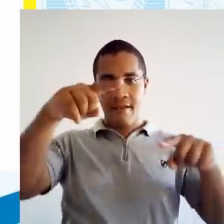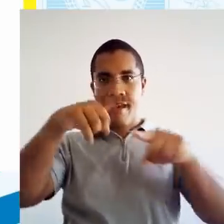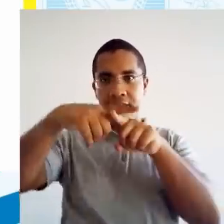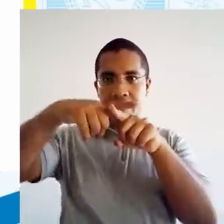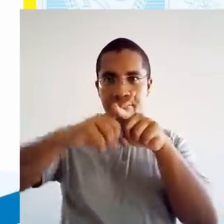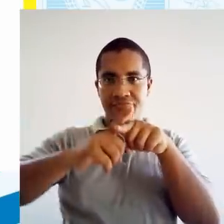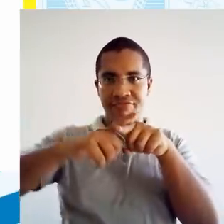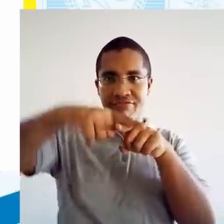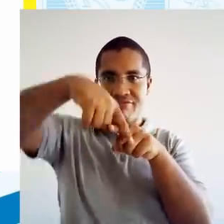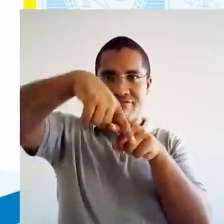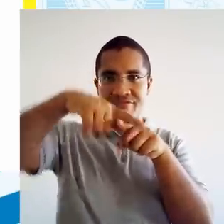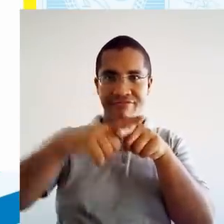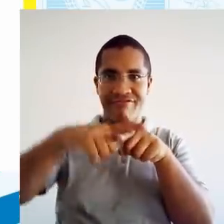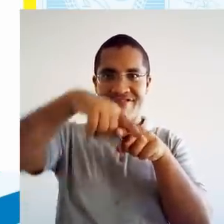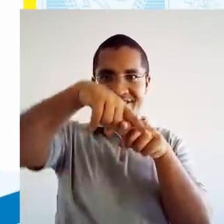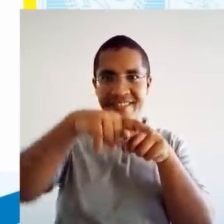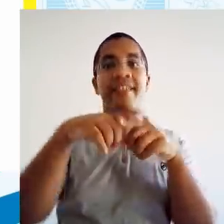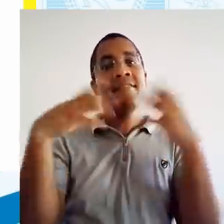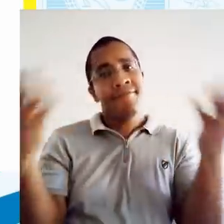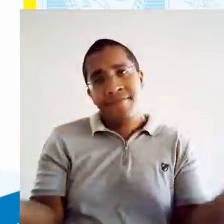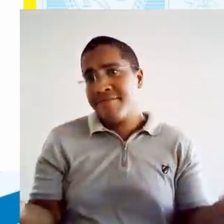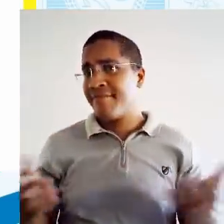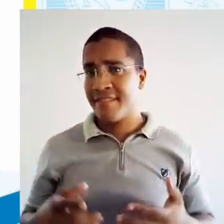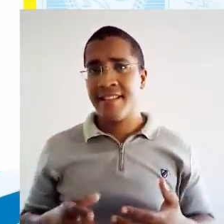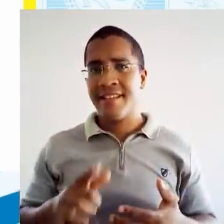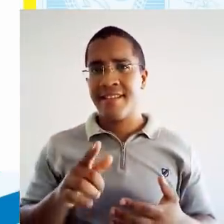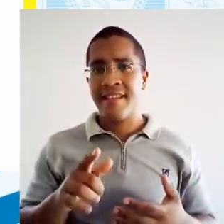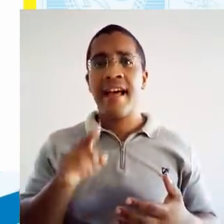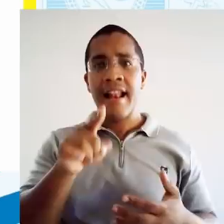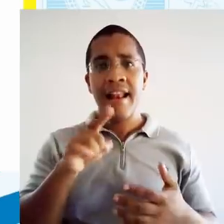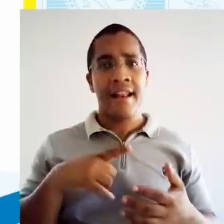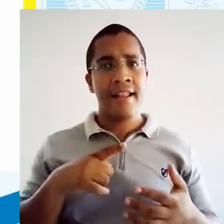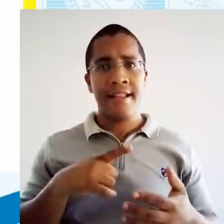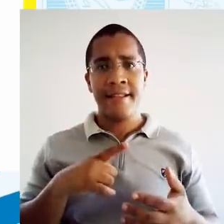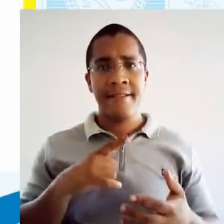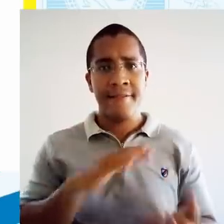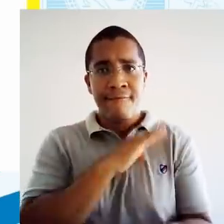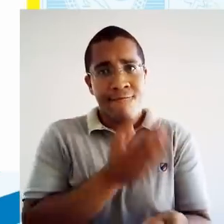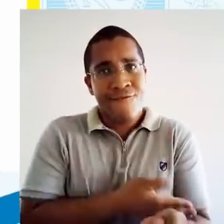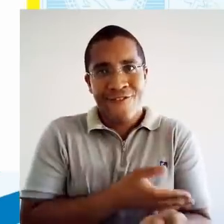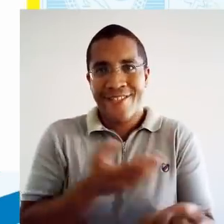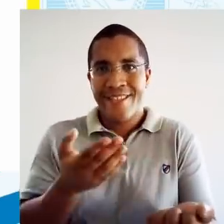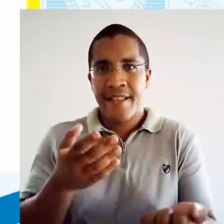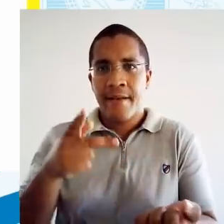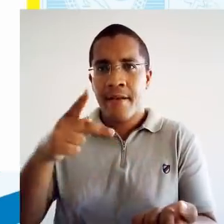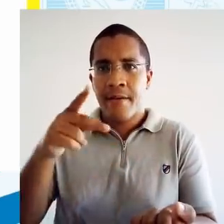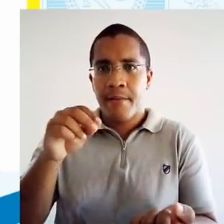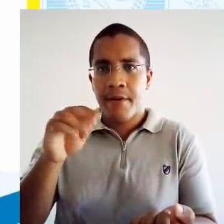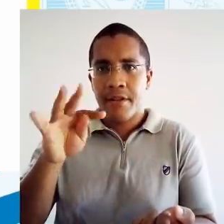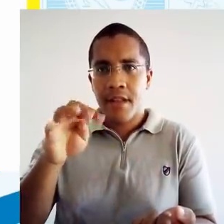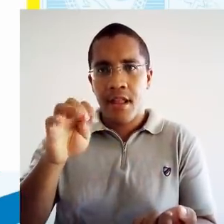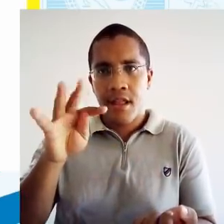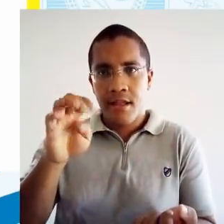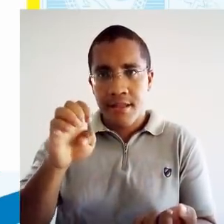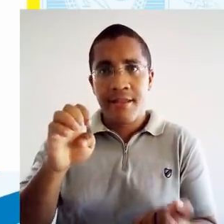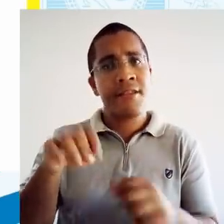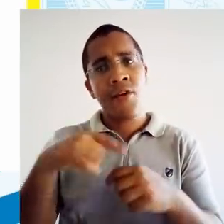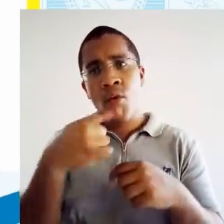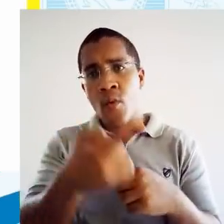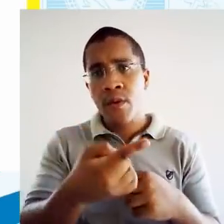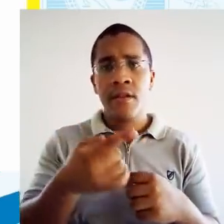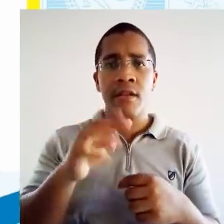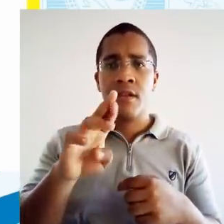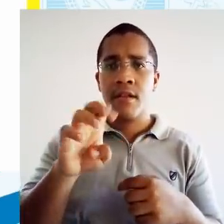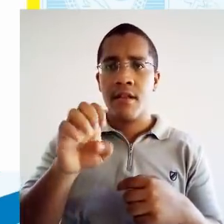força potente, um ponto de apoio e a força resistente. Da máquina simples, a gente